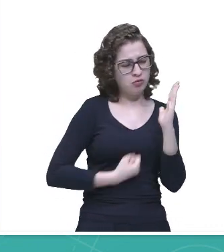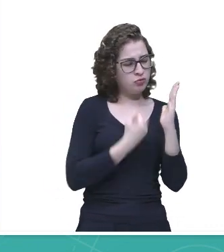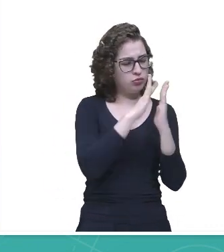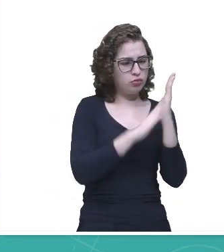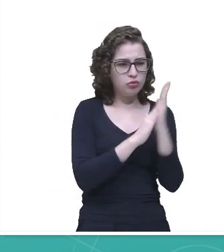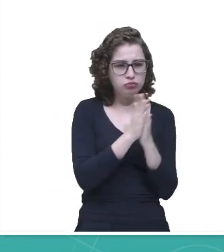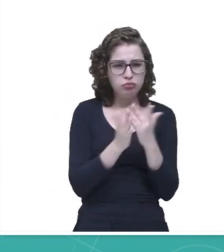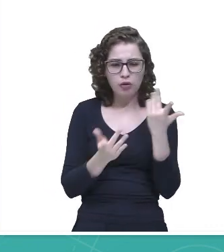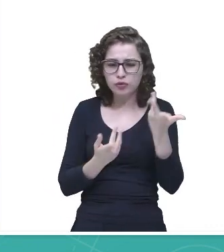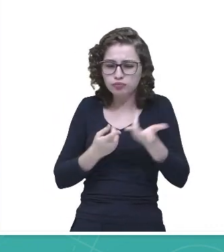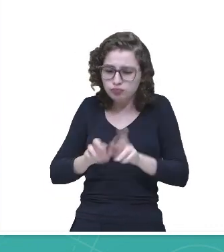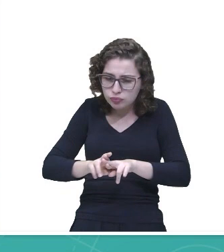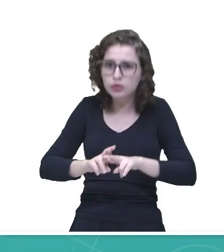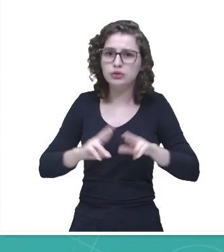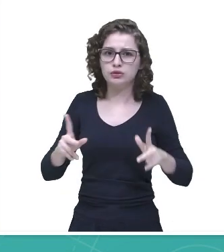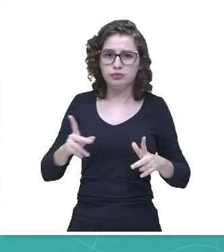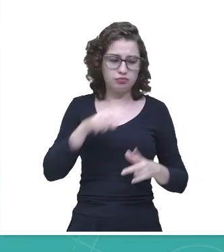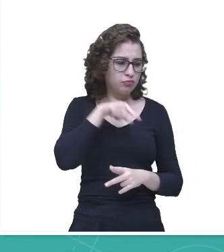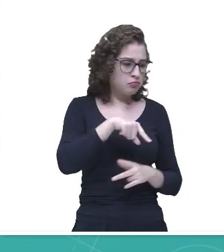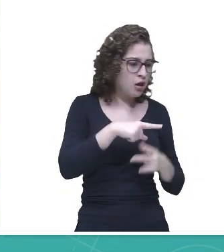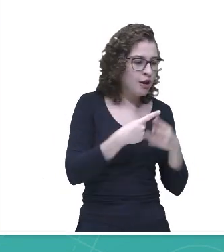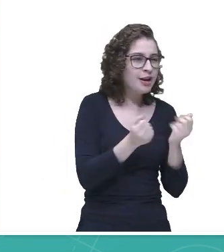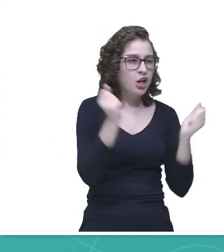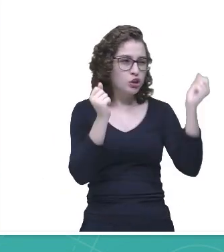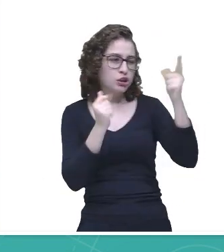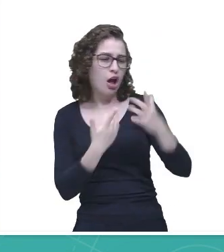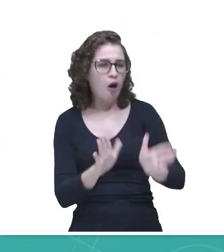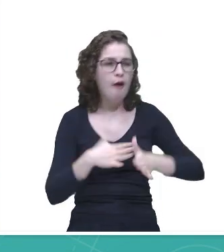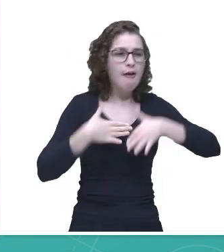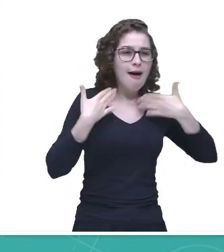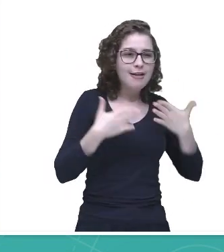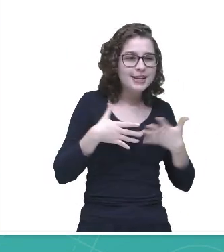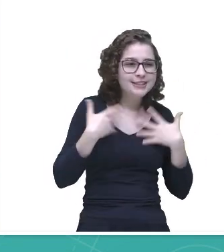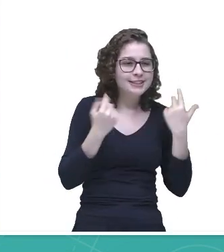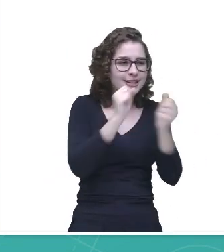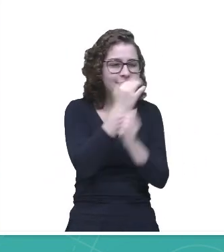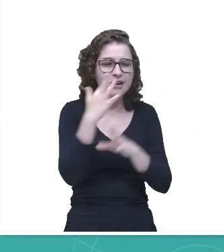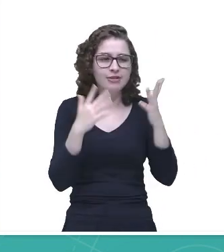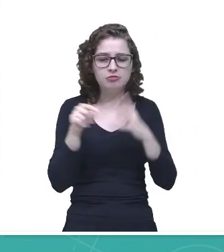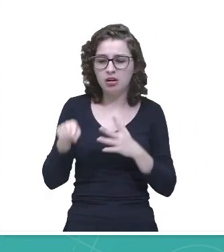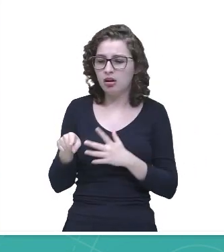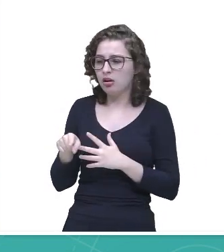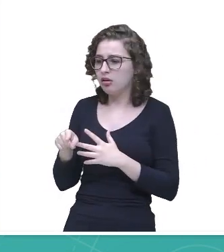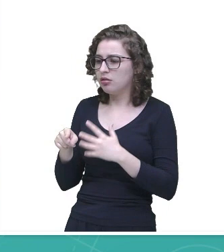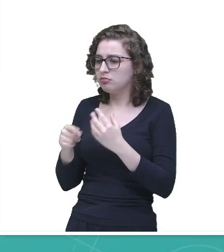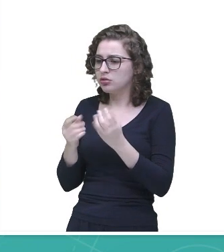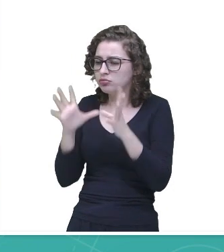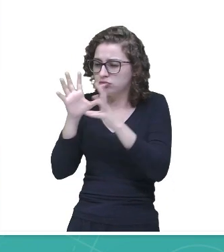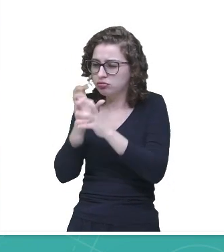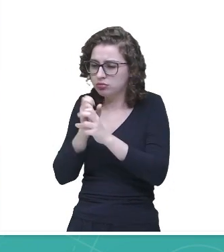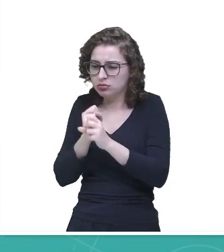diferentes. Impressionismo, alegria, a luz solar, amplo, campo e etc. O expressionismo, o